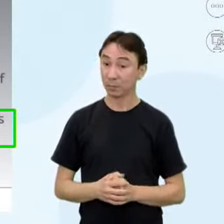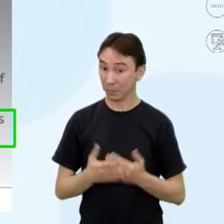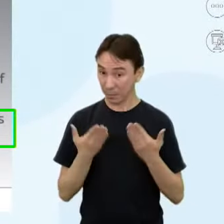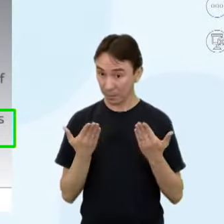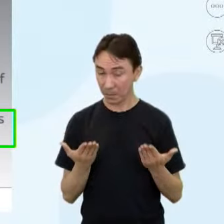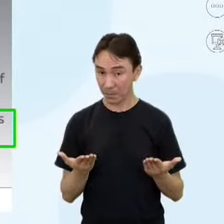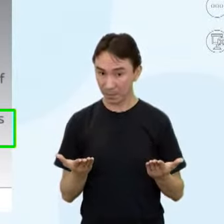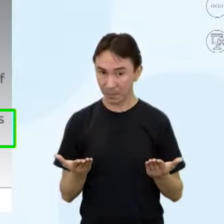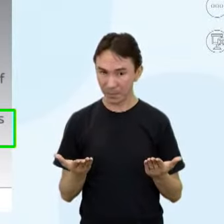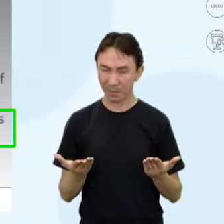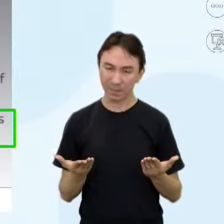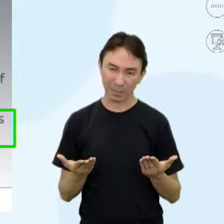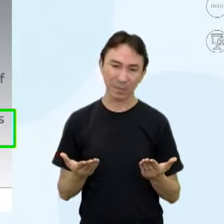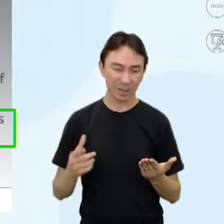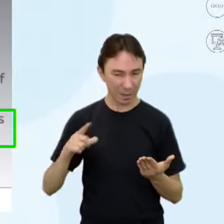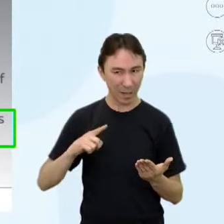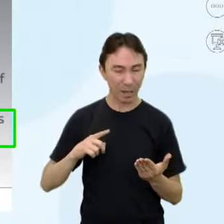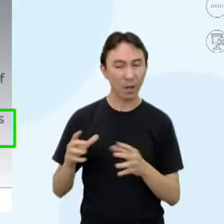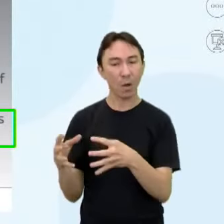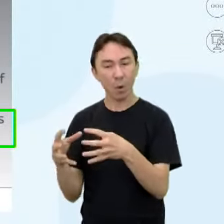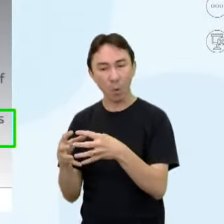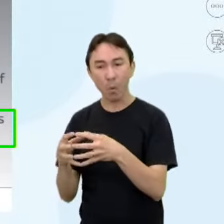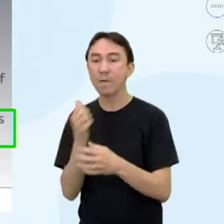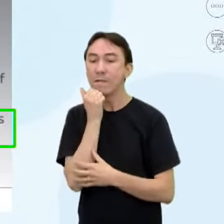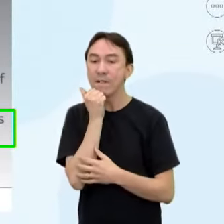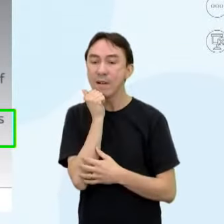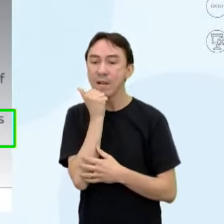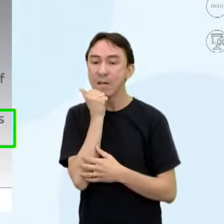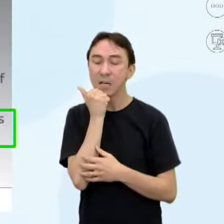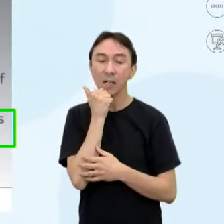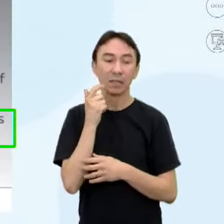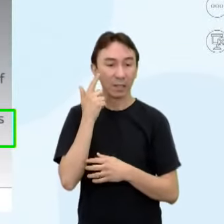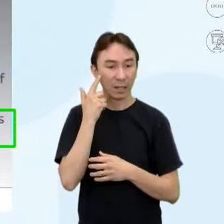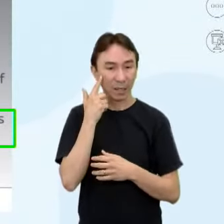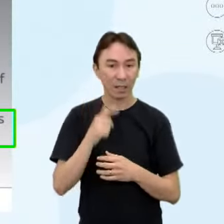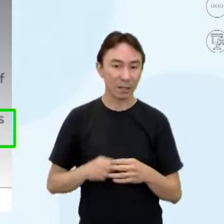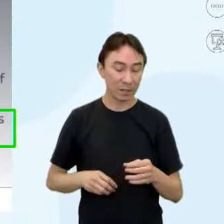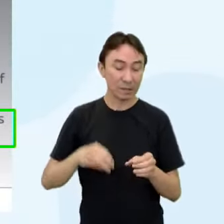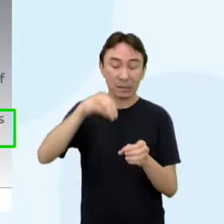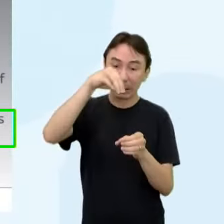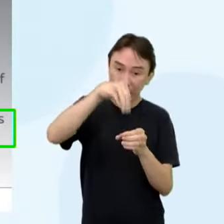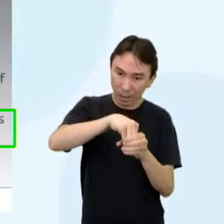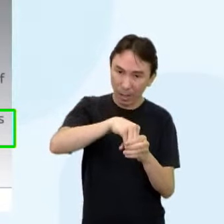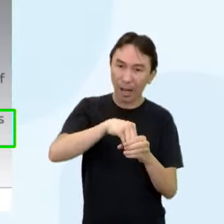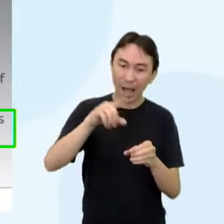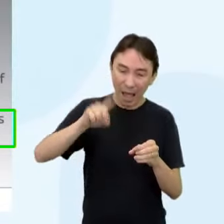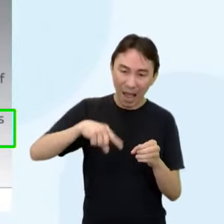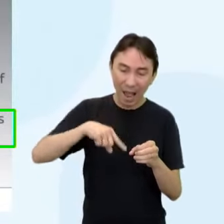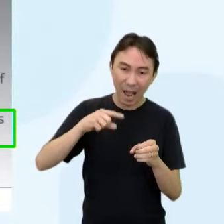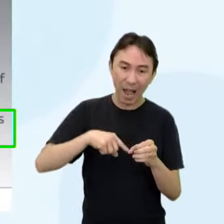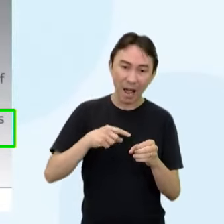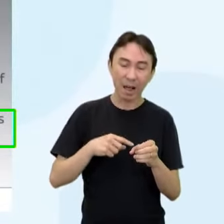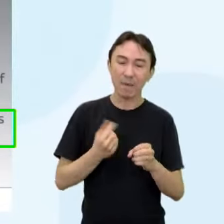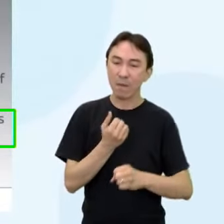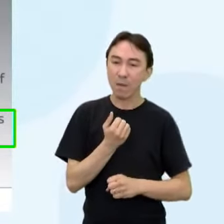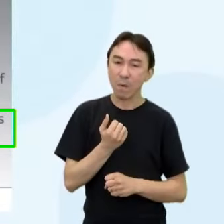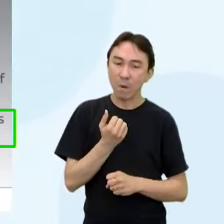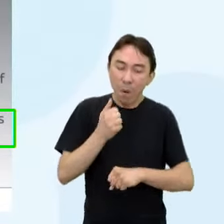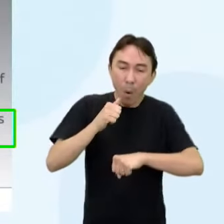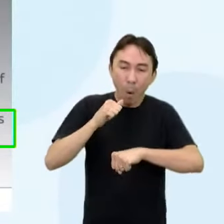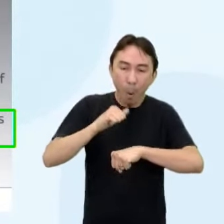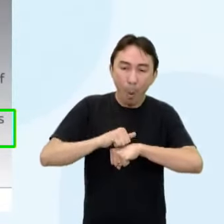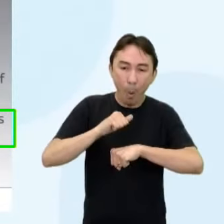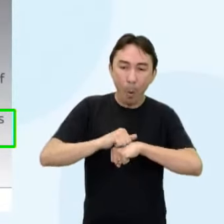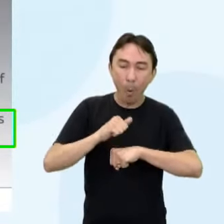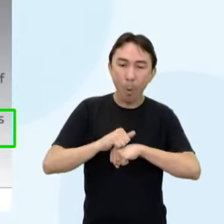com os cientistas, o seu núcleo, que é rochoso, rocky core, núcleo a gente viu lá no